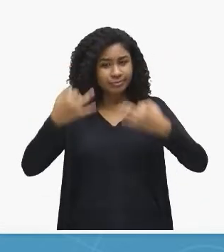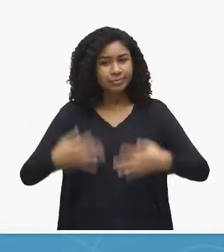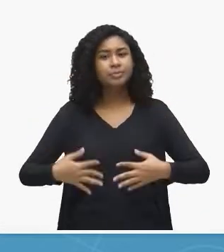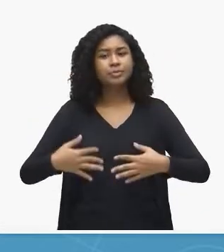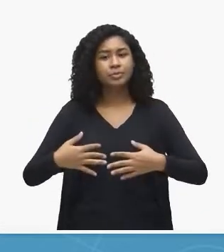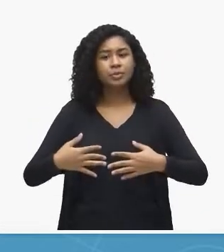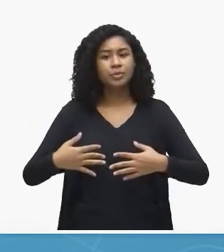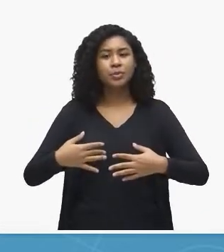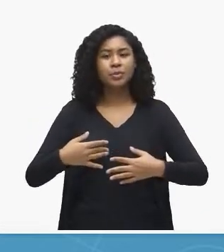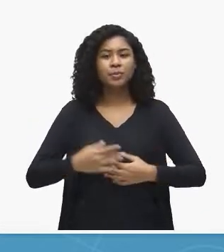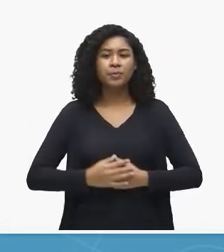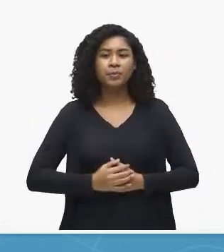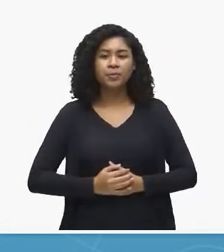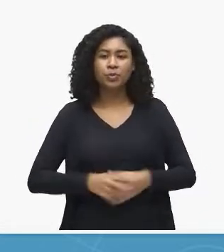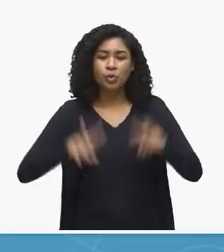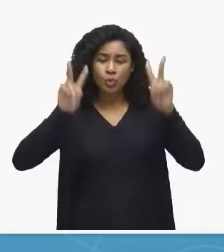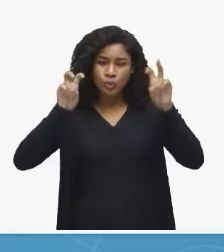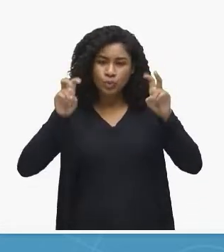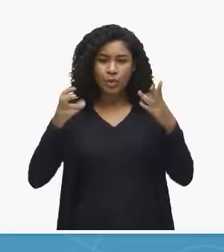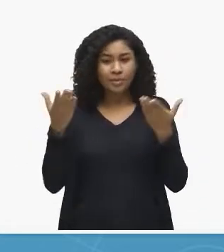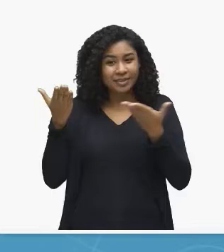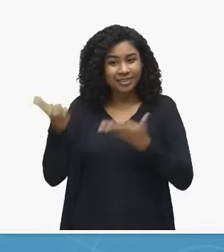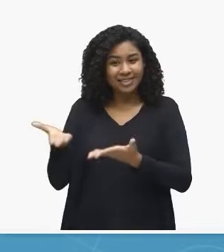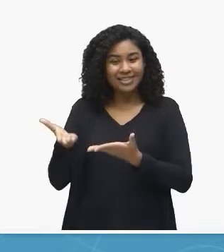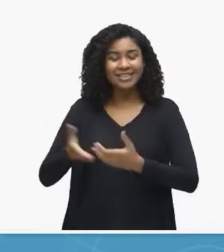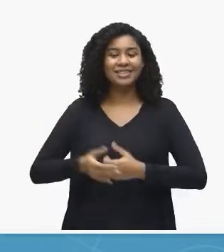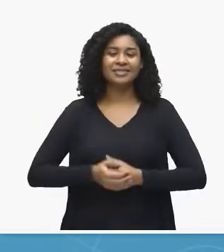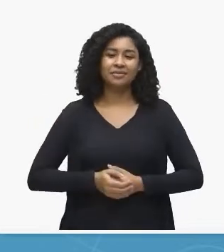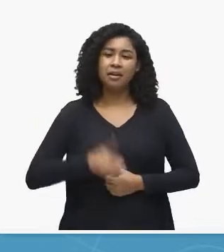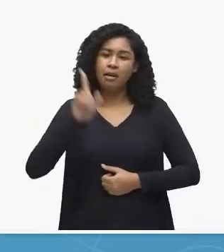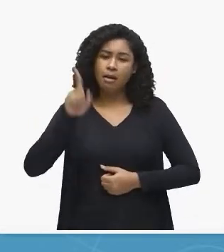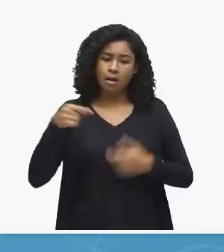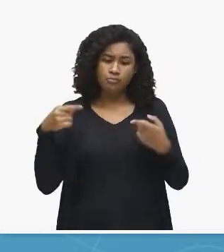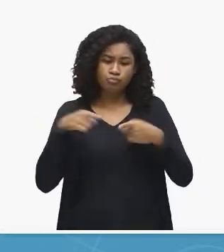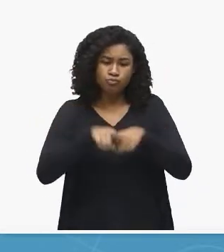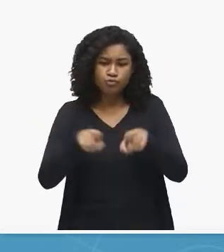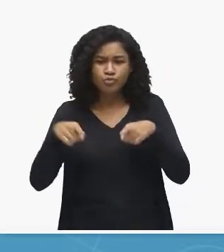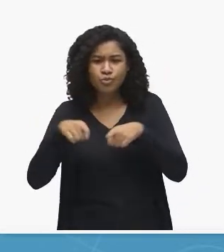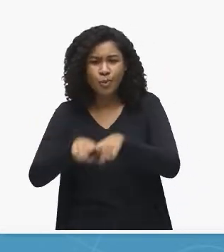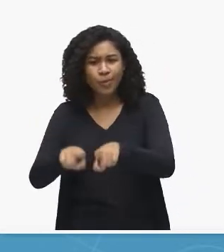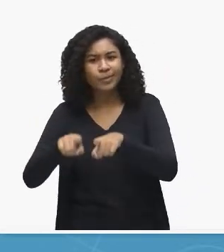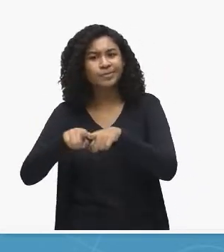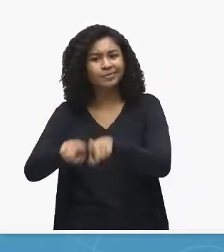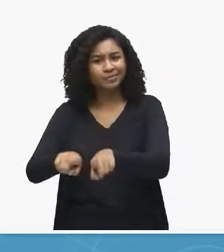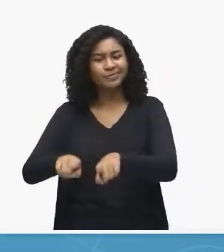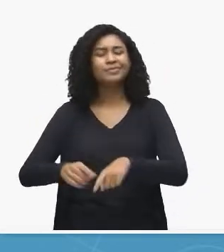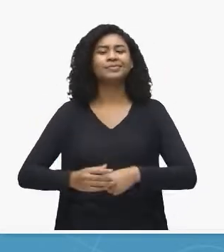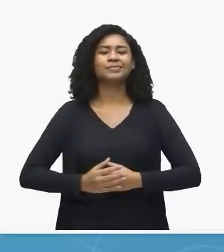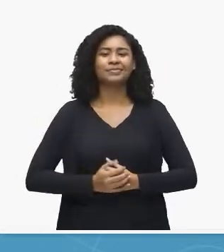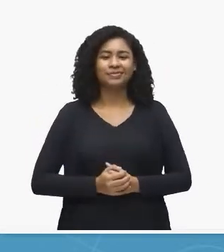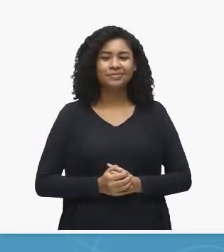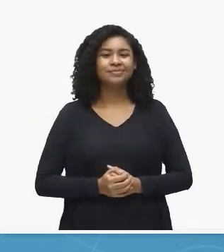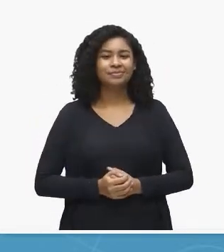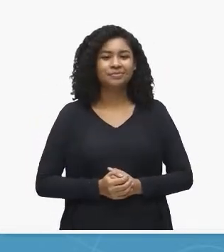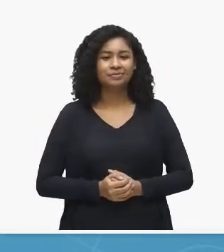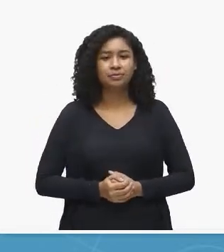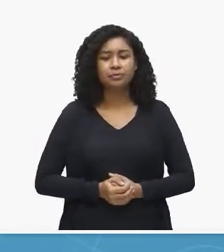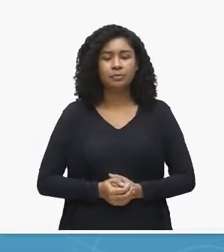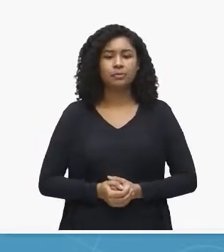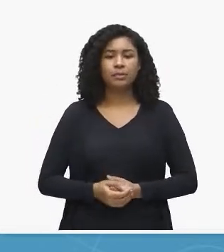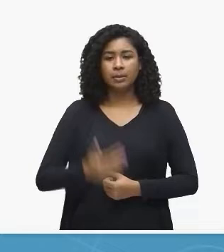alianças. Porque, para que a gente possa entender um pouco mais o contexto da guerra, a gente tem que lembrar